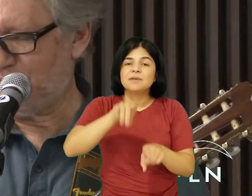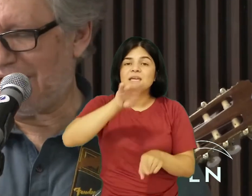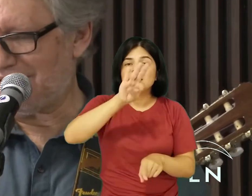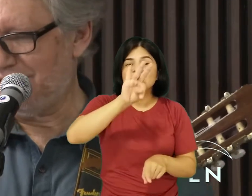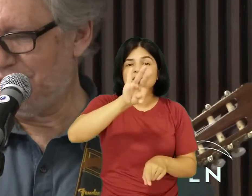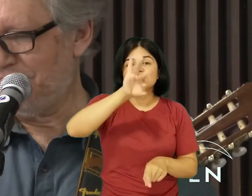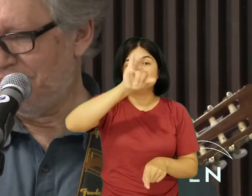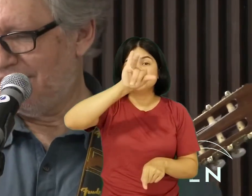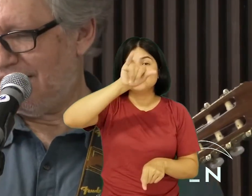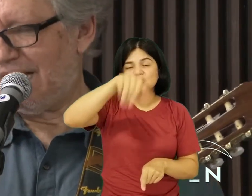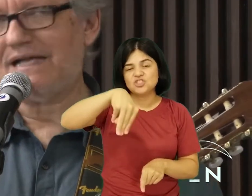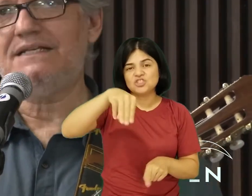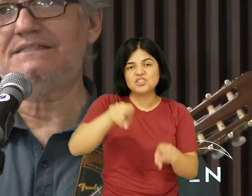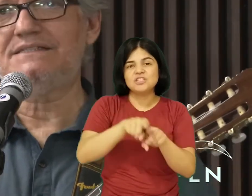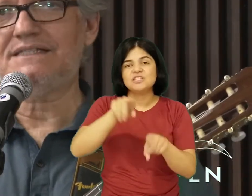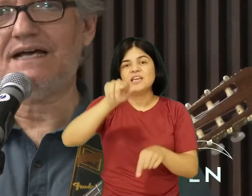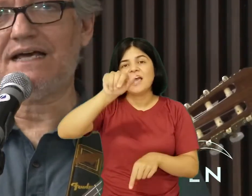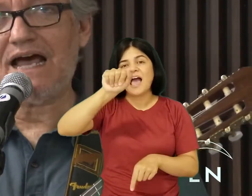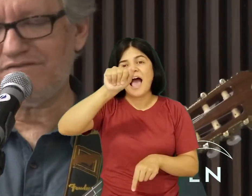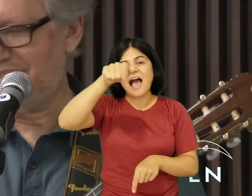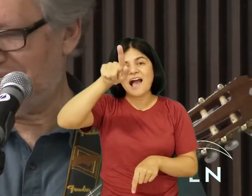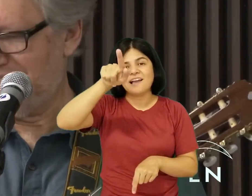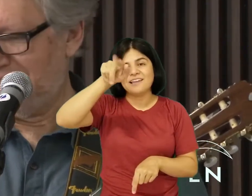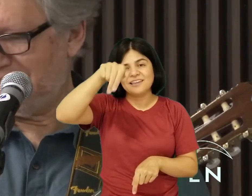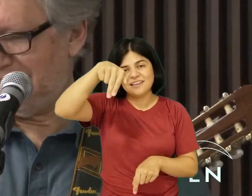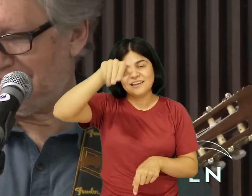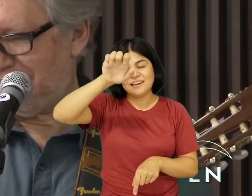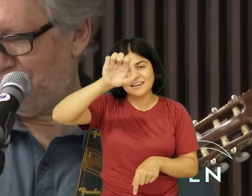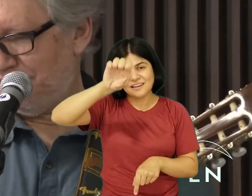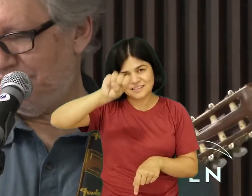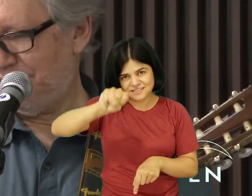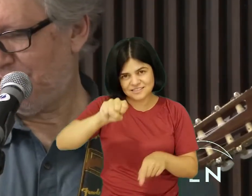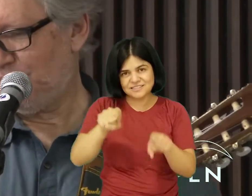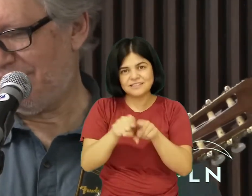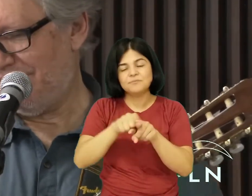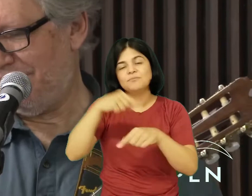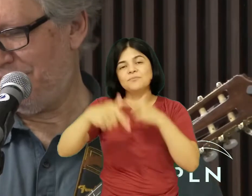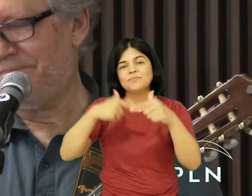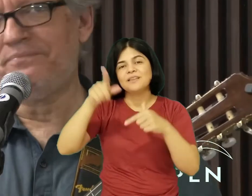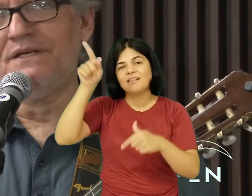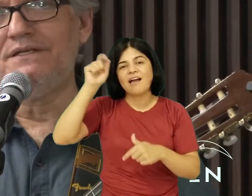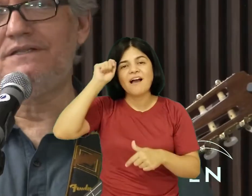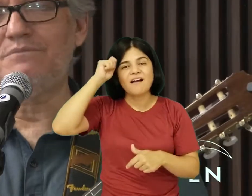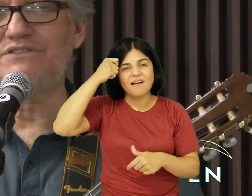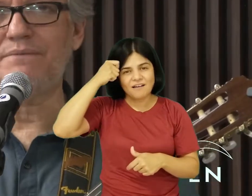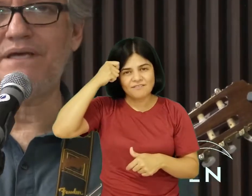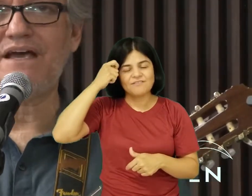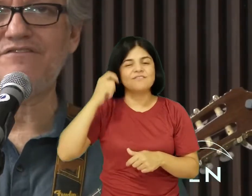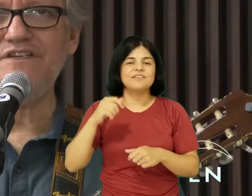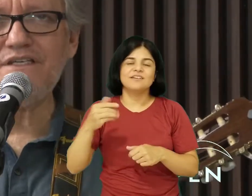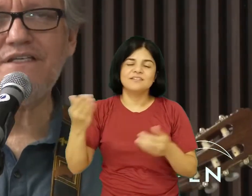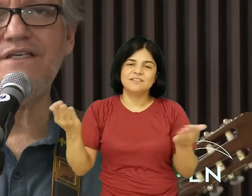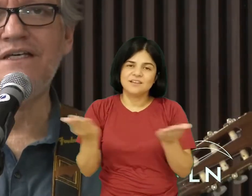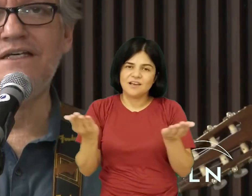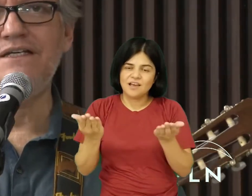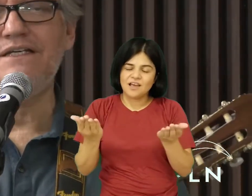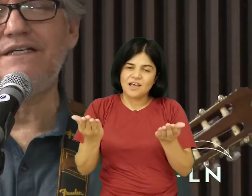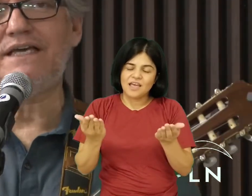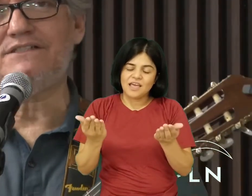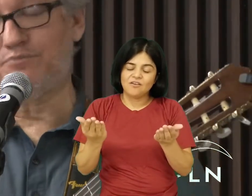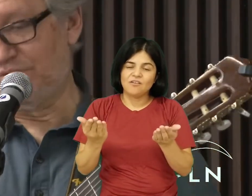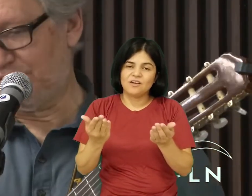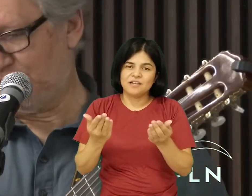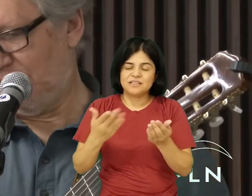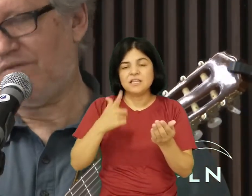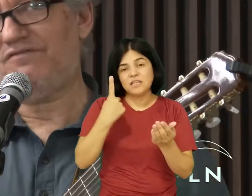tempo no Brasil. A Agnes está grávida e eles têm um filho, que é o Pedrinho. E temos também a Vicky, que